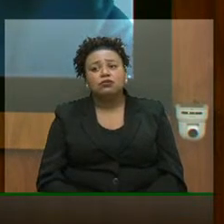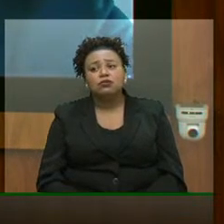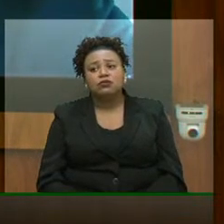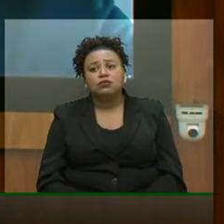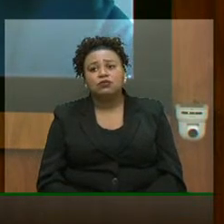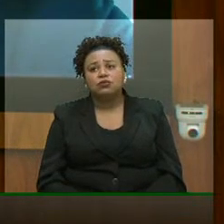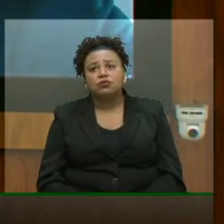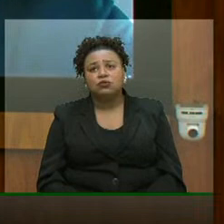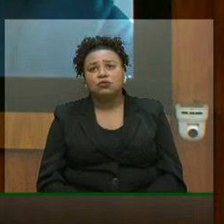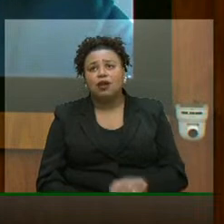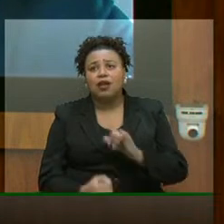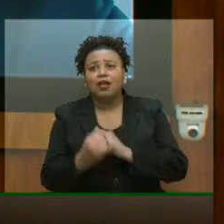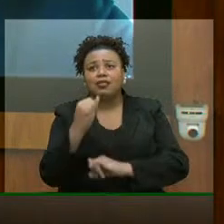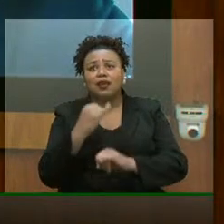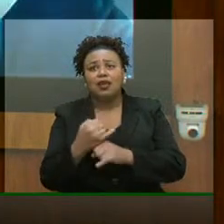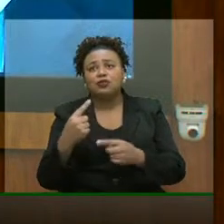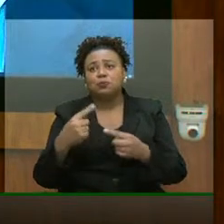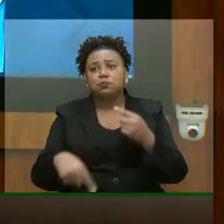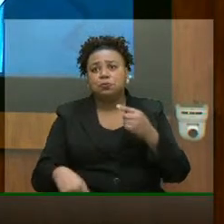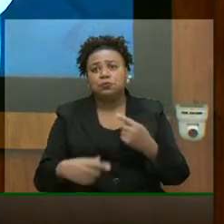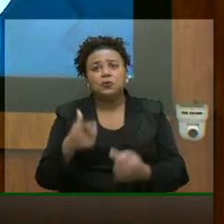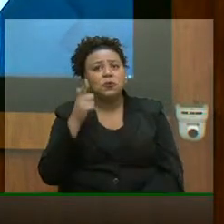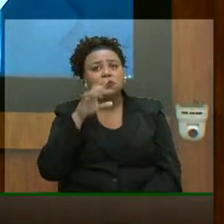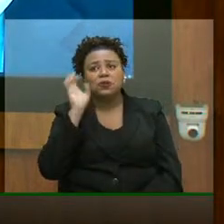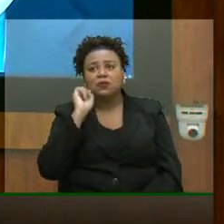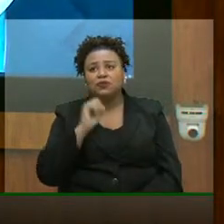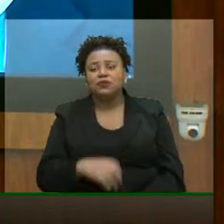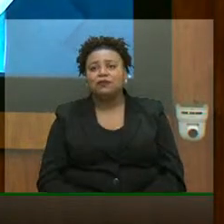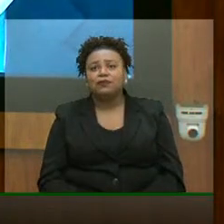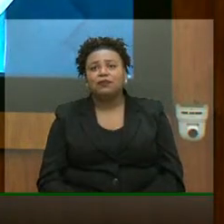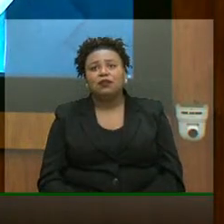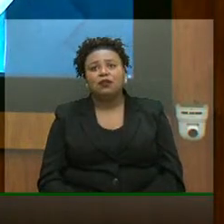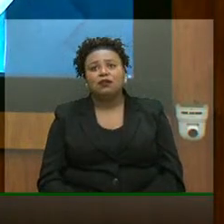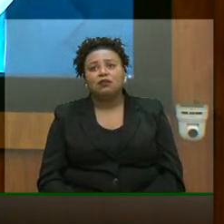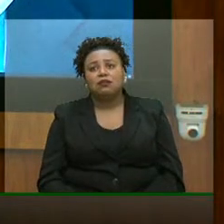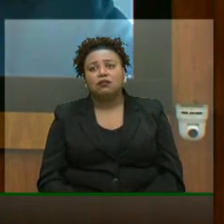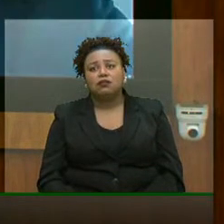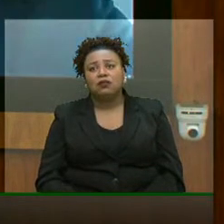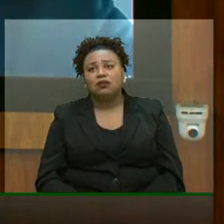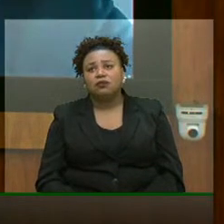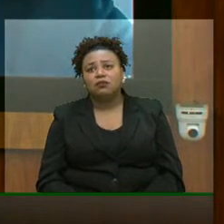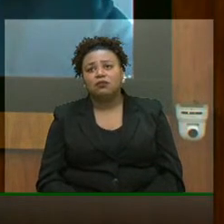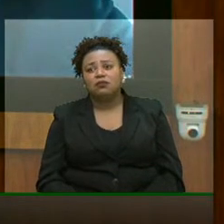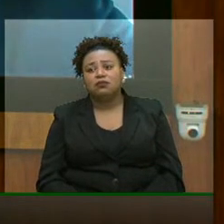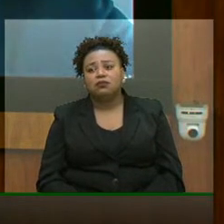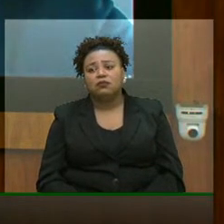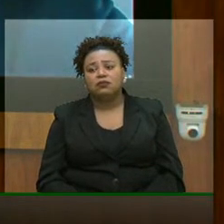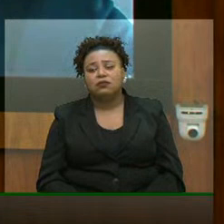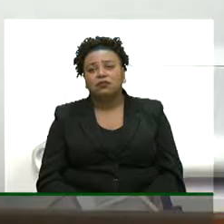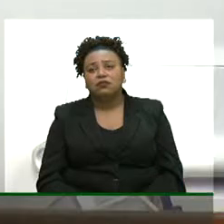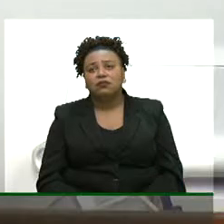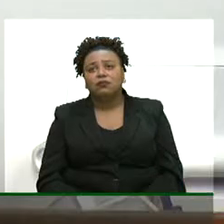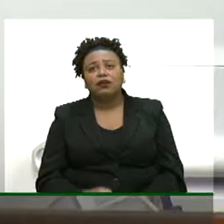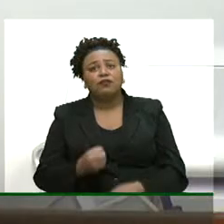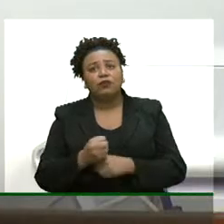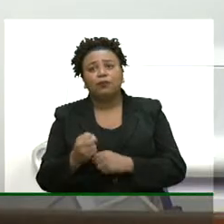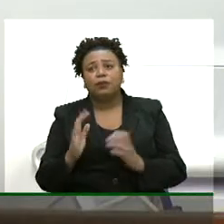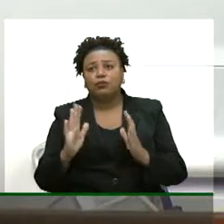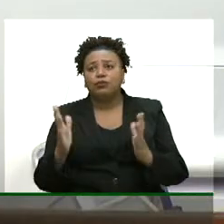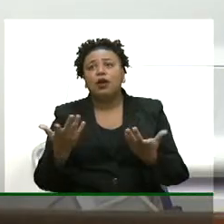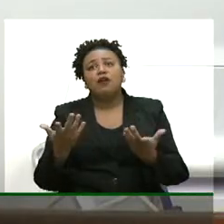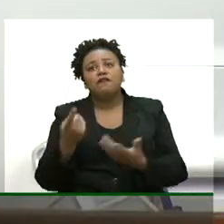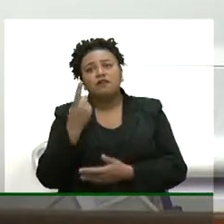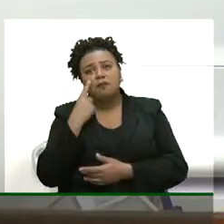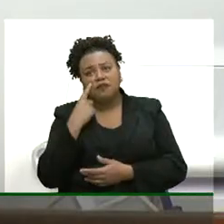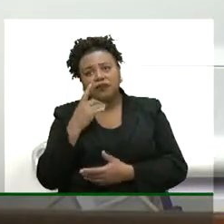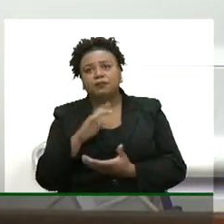Pois é, agora a internet falhou aqui na hora, não consegui escutar. Já passamos a período. Vamos ver aqui,